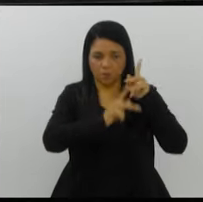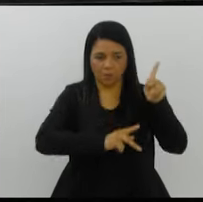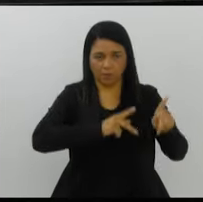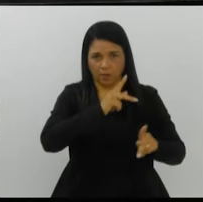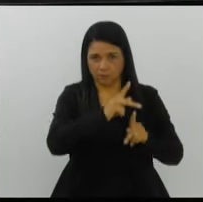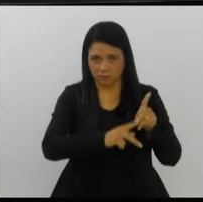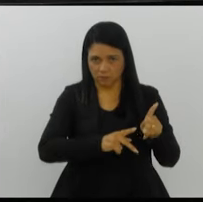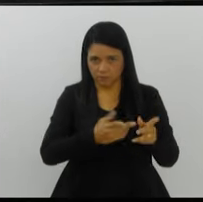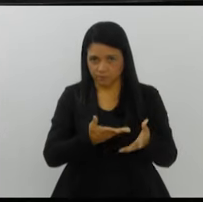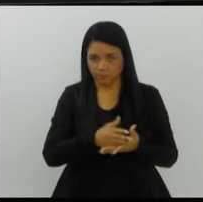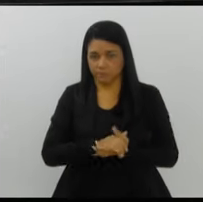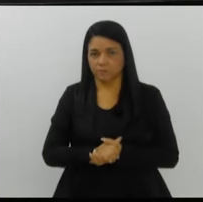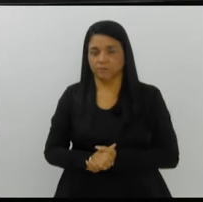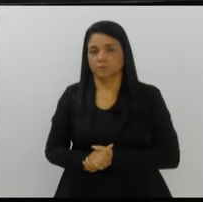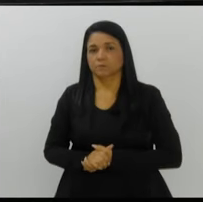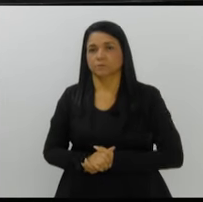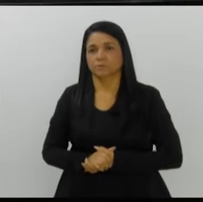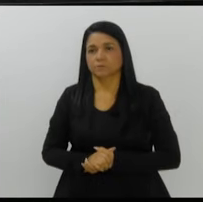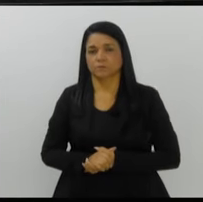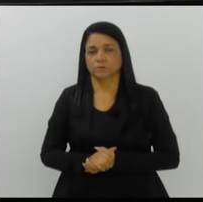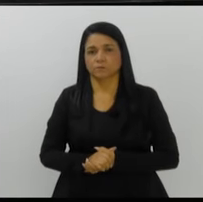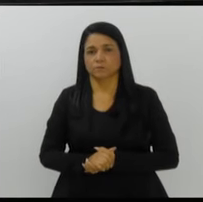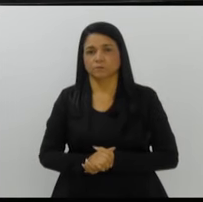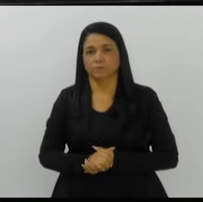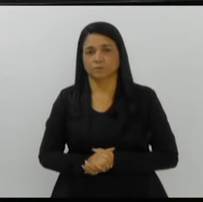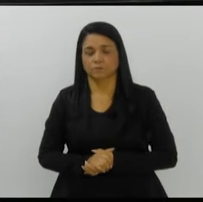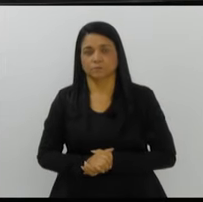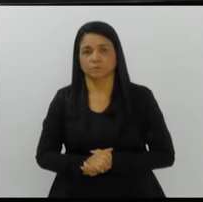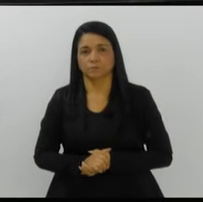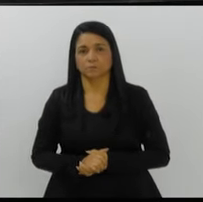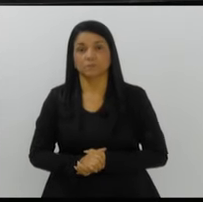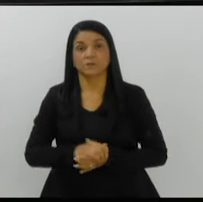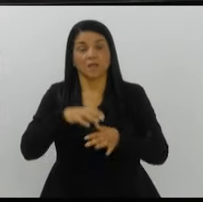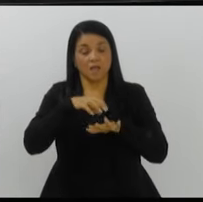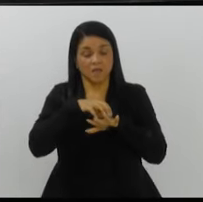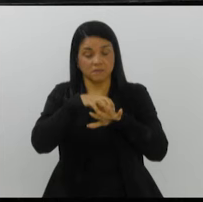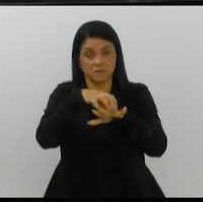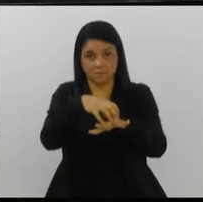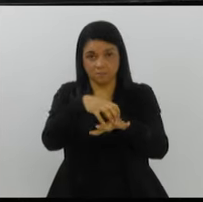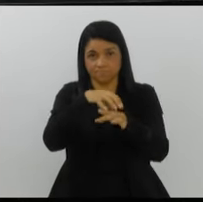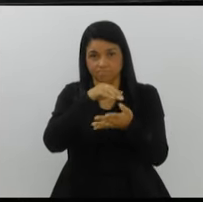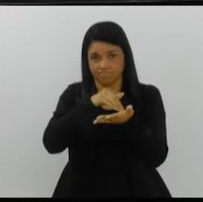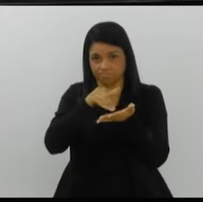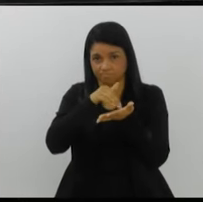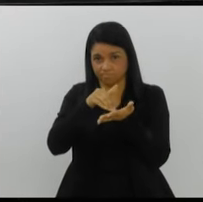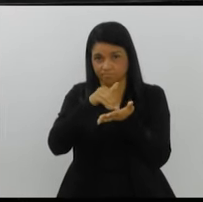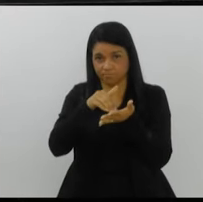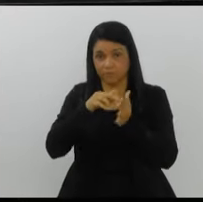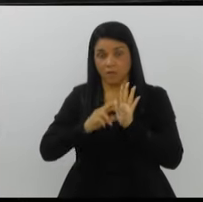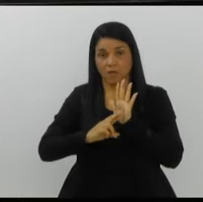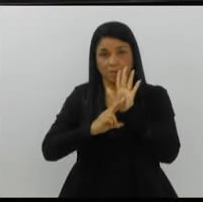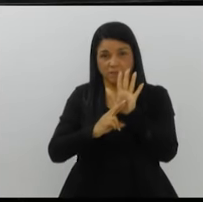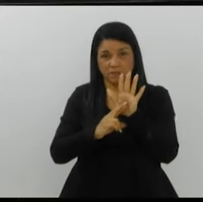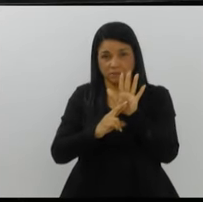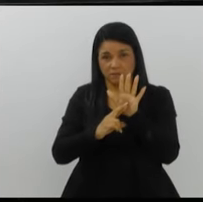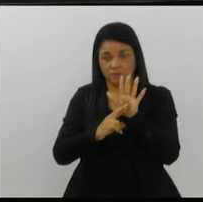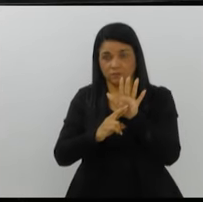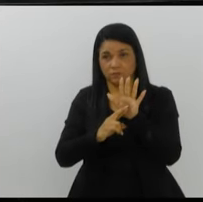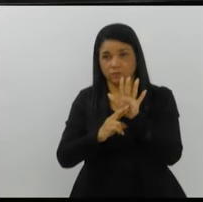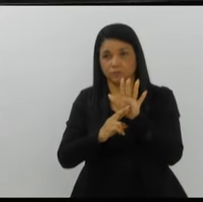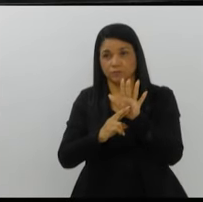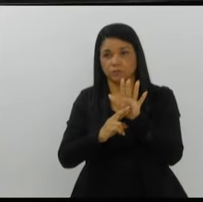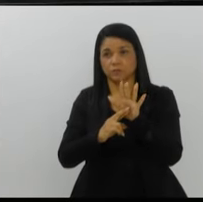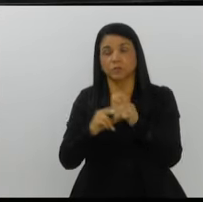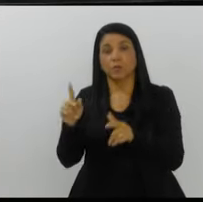passageiros. E pela Secretaria de Transporte, teve presente o representante do secretário e